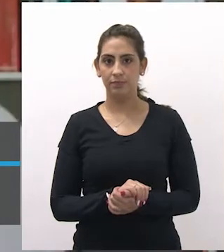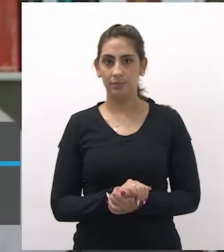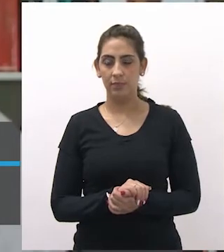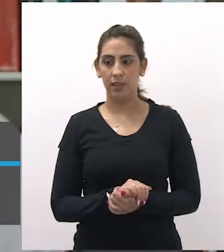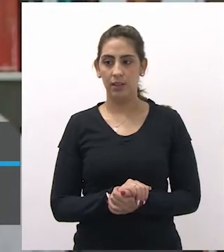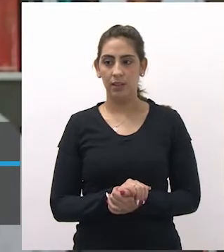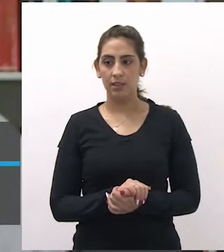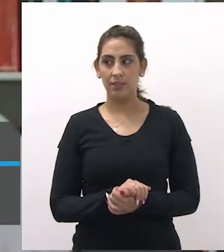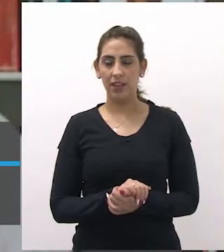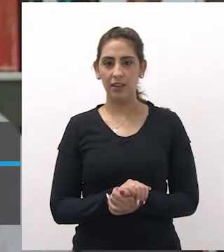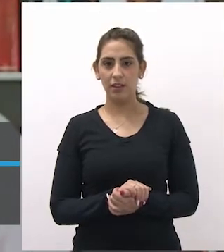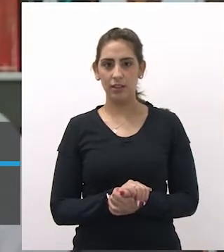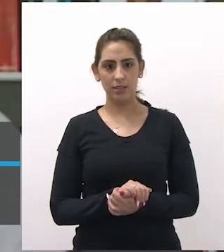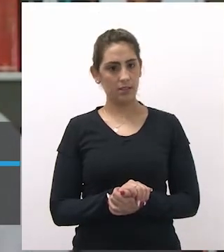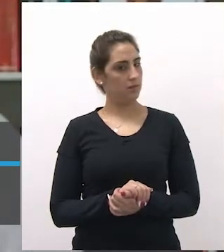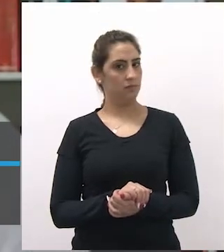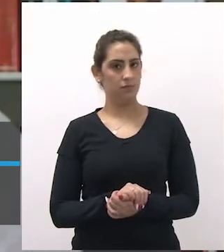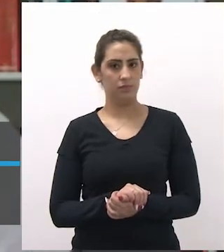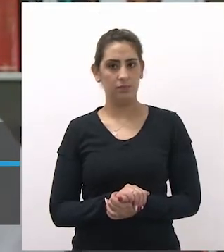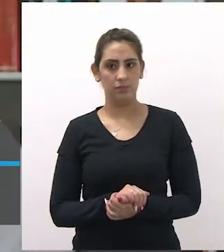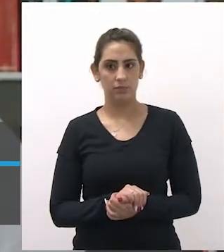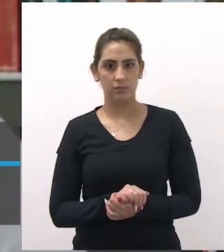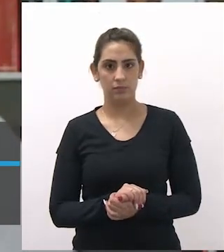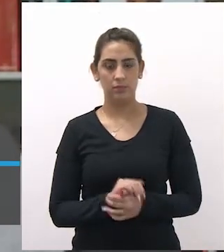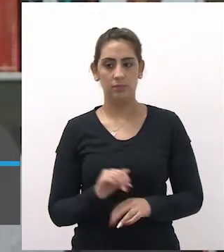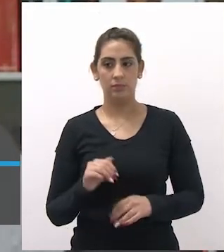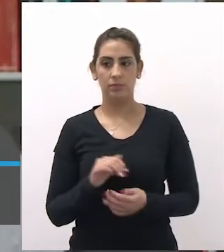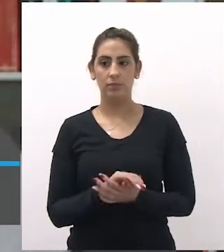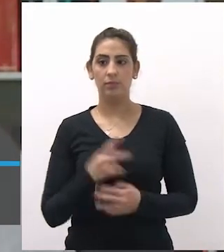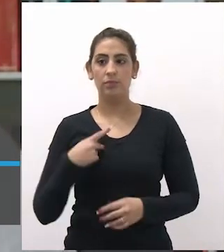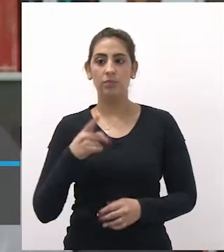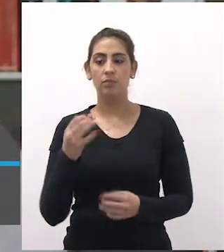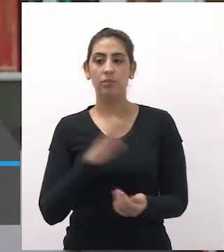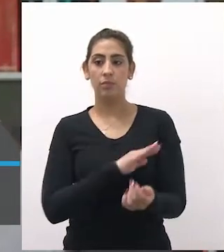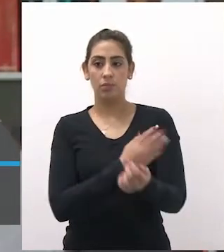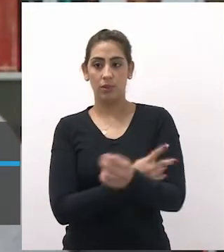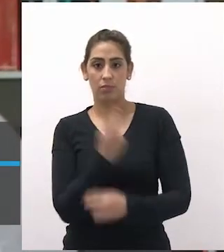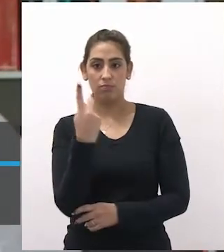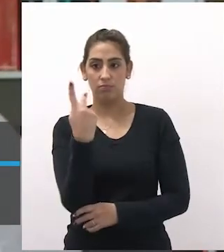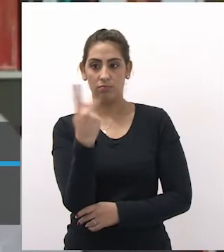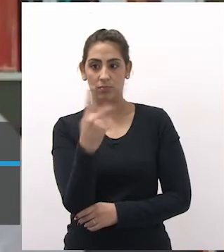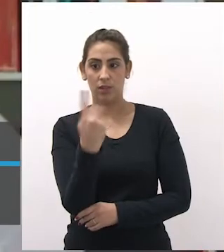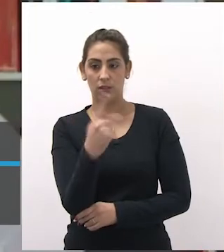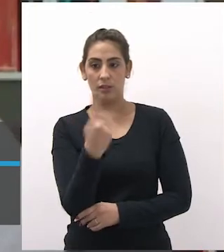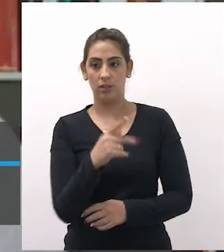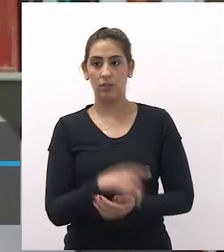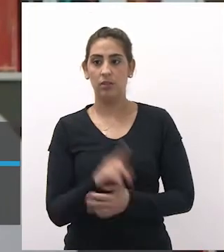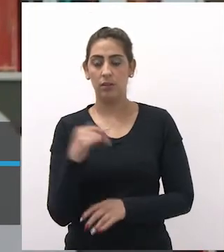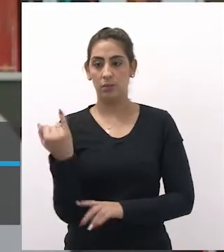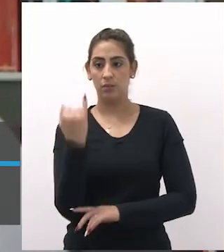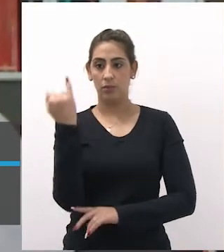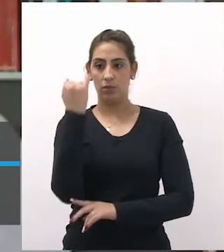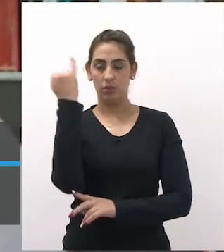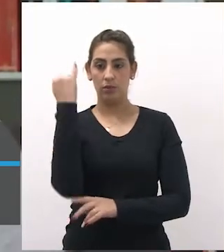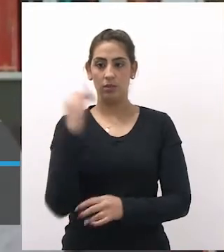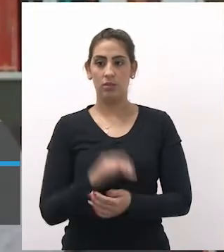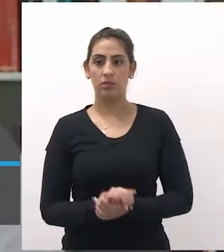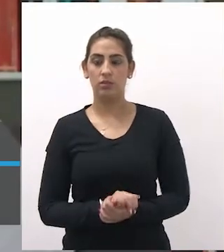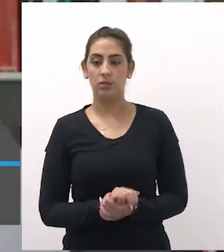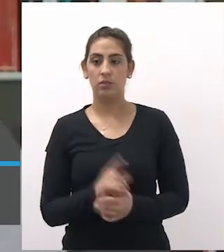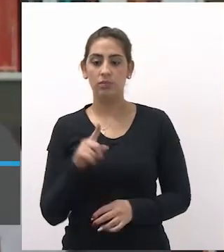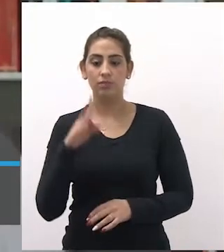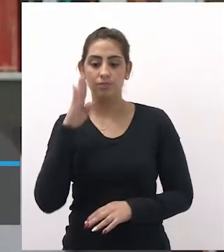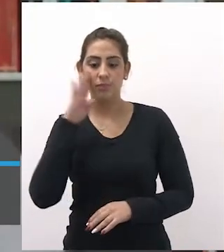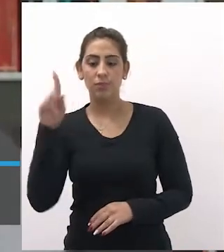saiba que ela é importante, certo? Saiba do poder dela de estar ali, saiba de que ela é importante. Eu acho que o fator principal é isso.